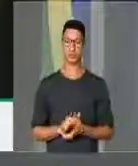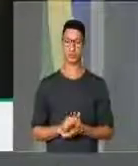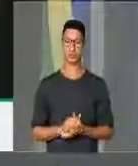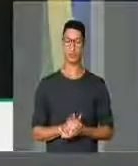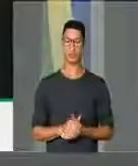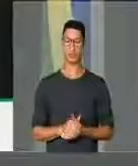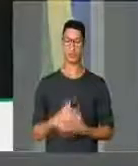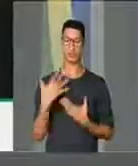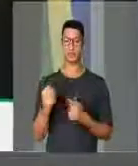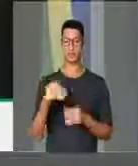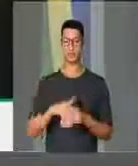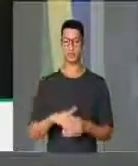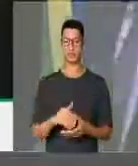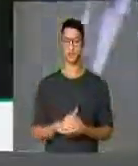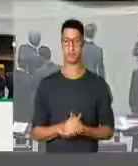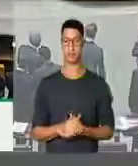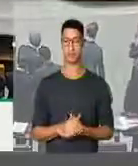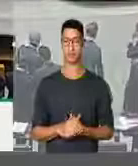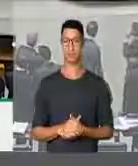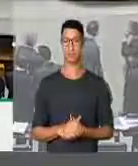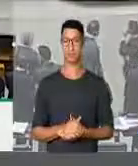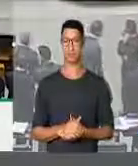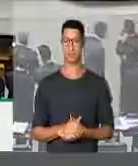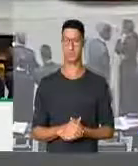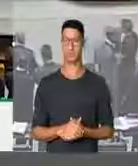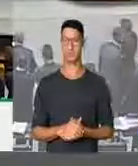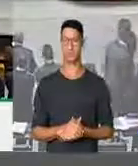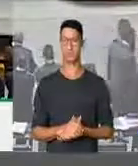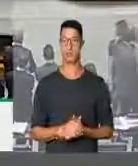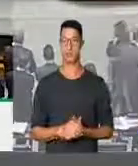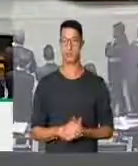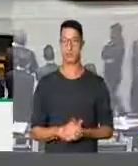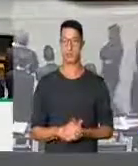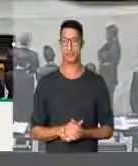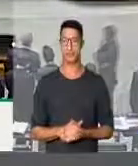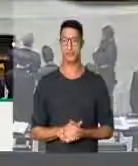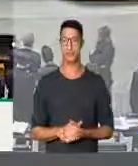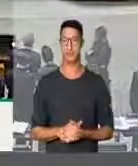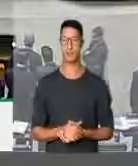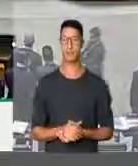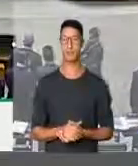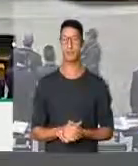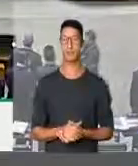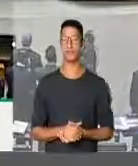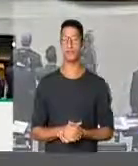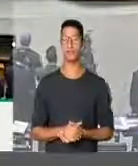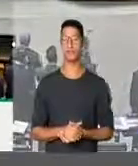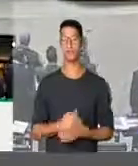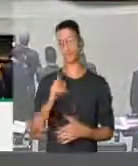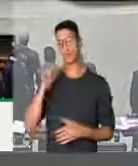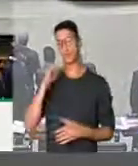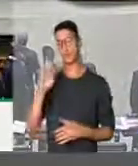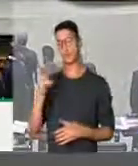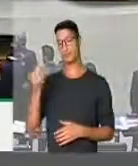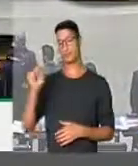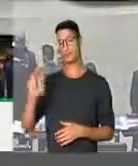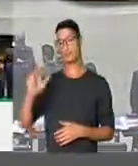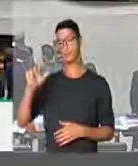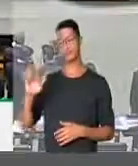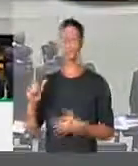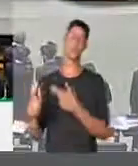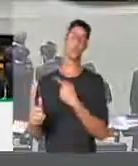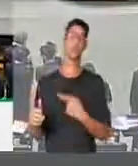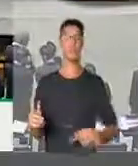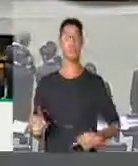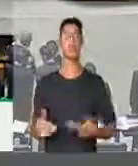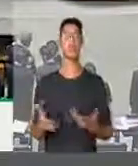Senhor presidente. Vamos votar. Presidente. Presidente. Presidente. Senhor presidente. Presidente aqui, presidente, deputado Raul. Deputado Raul, por favor. Presidente, senhoras e